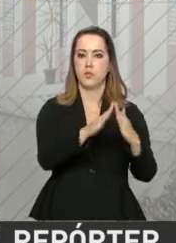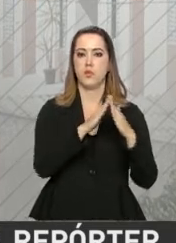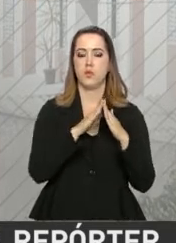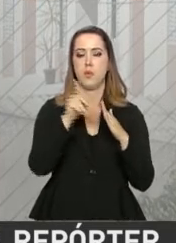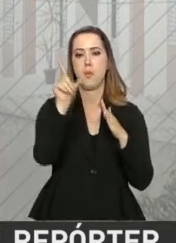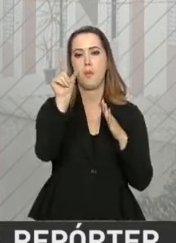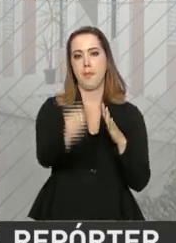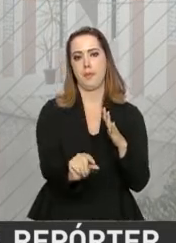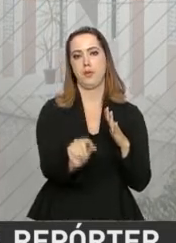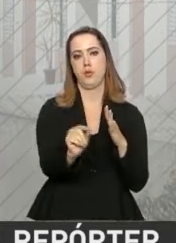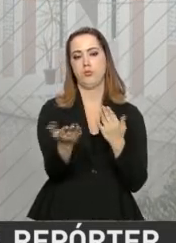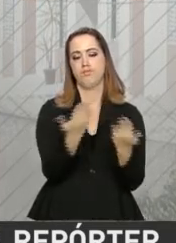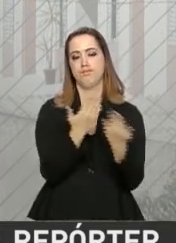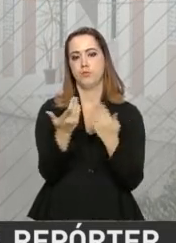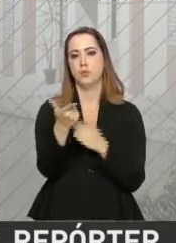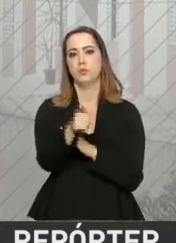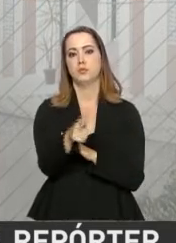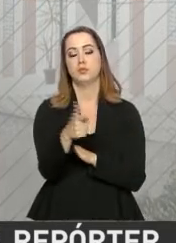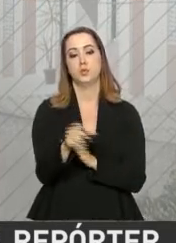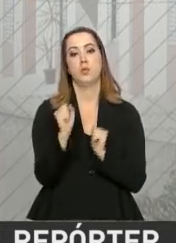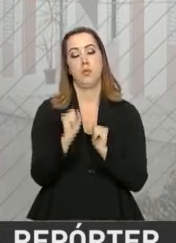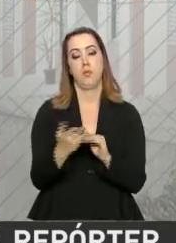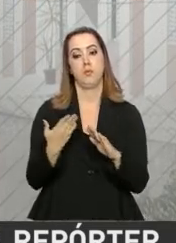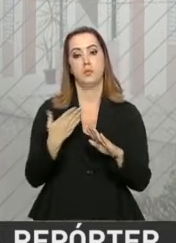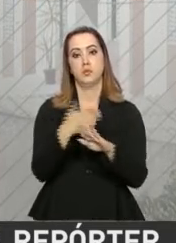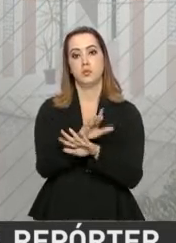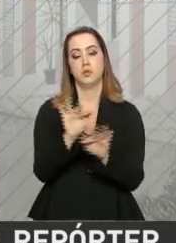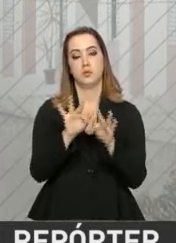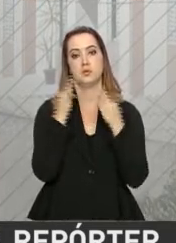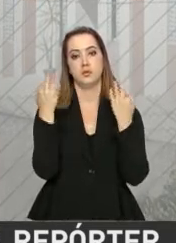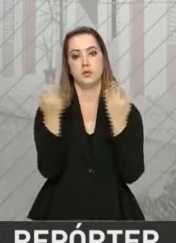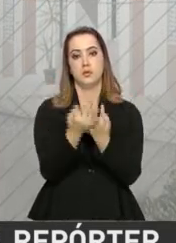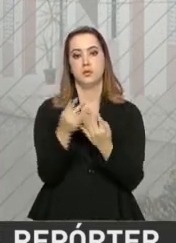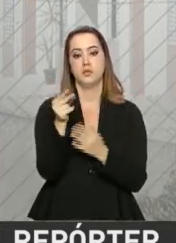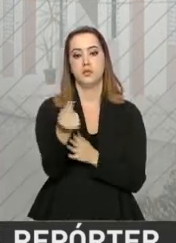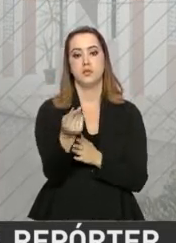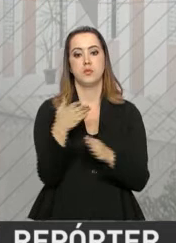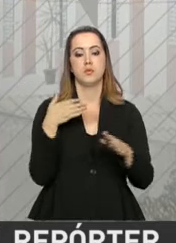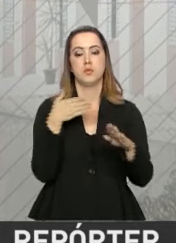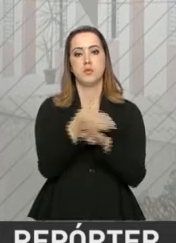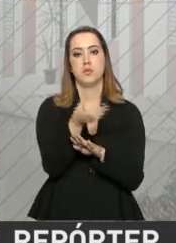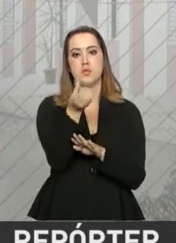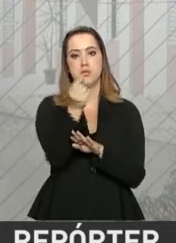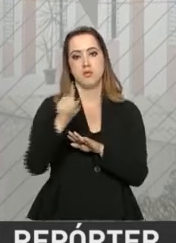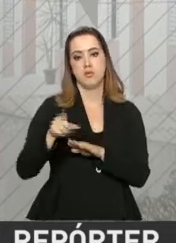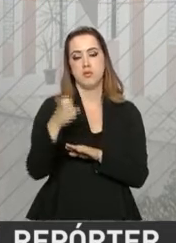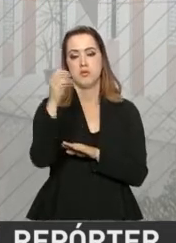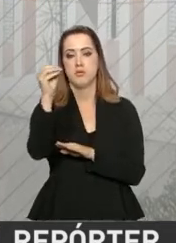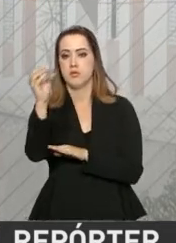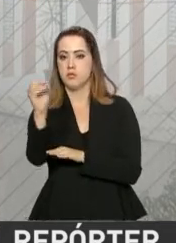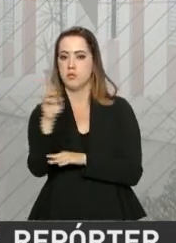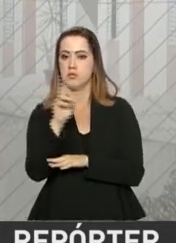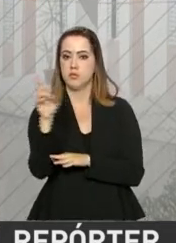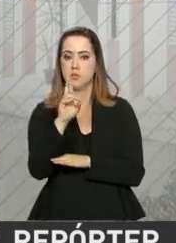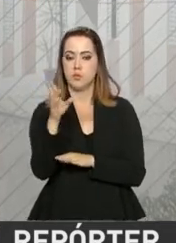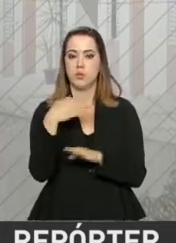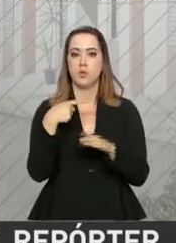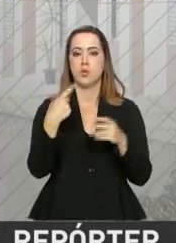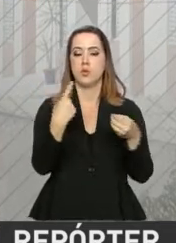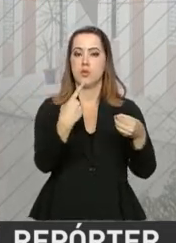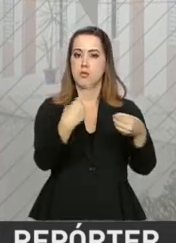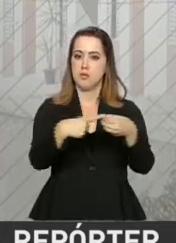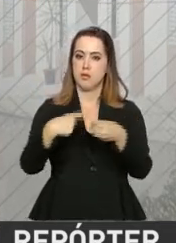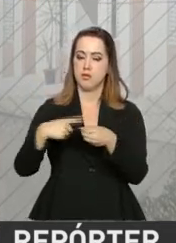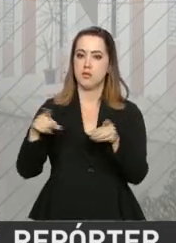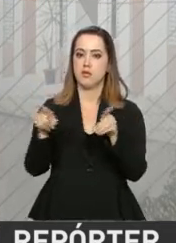juros menores que os mercados podem participar A famílias com renda mensal bruta de até 6.500 reais nas áreas